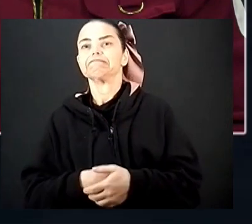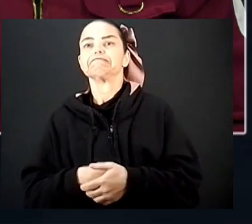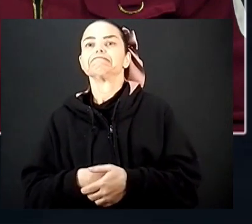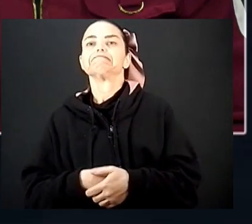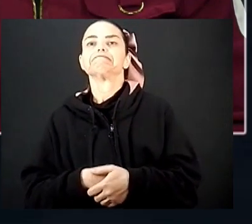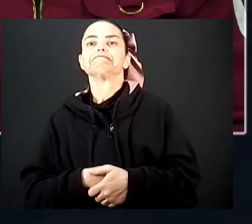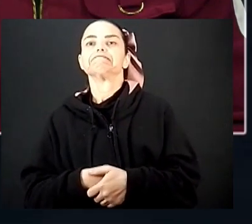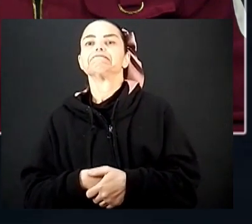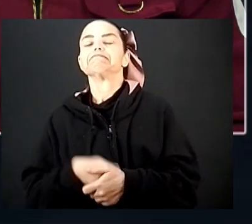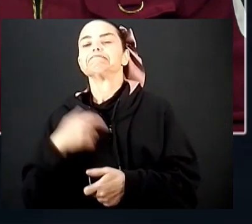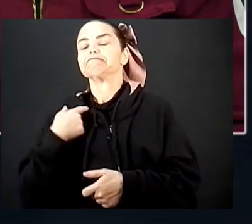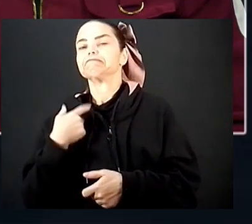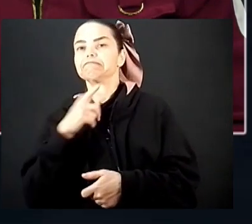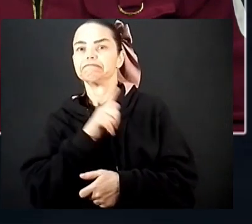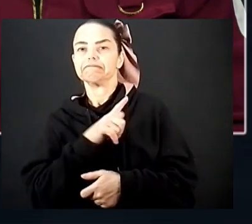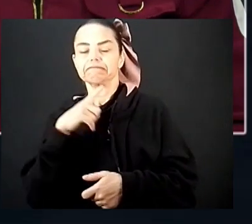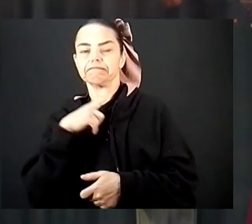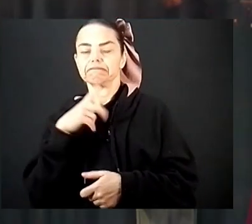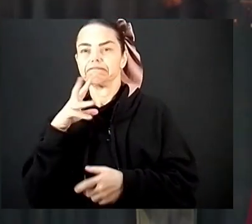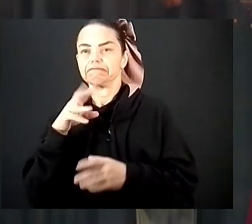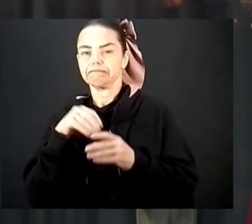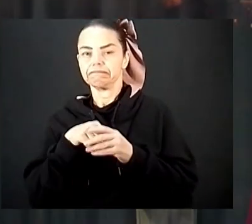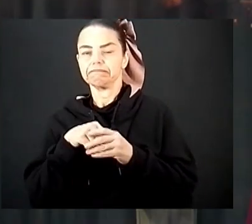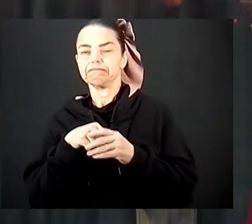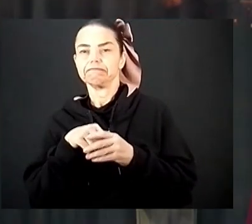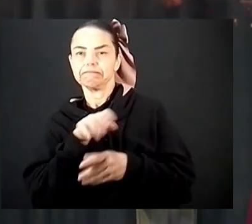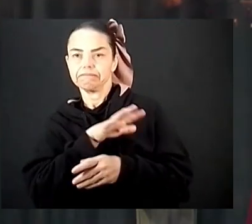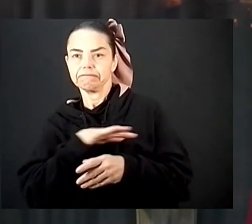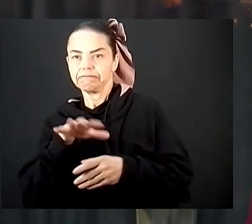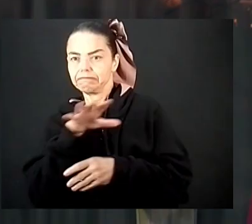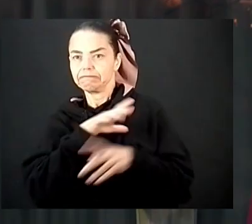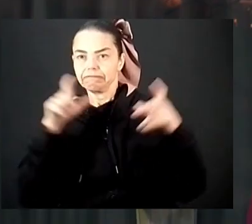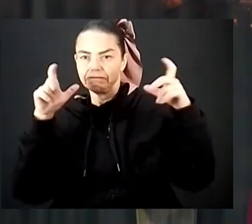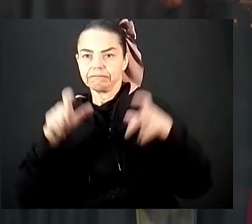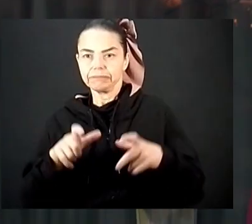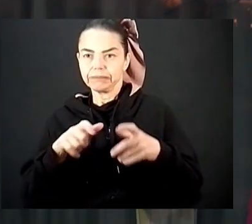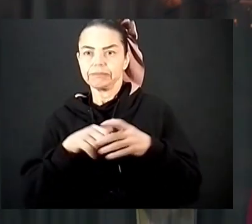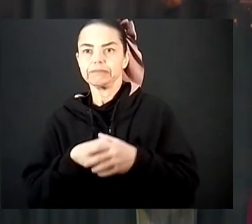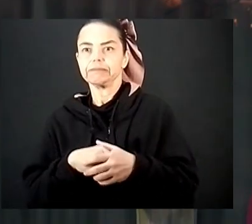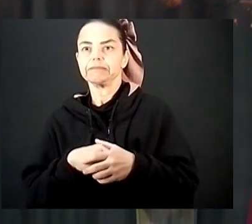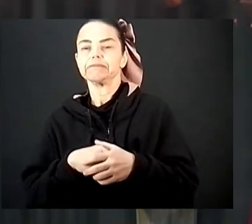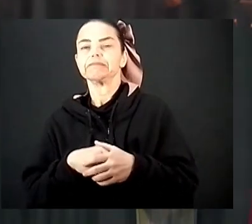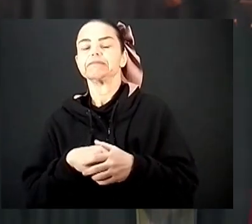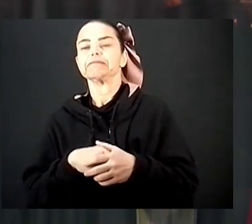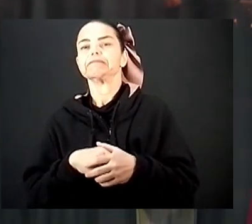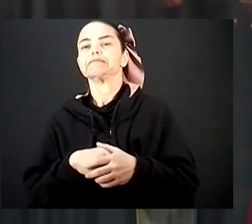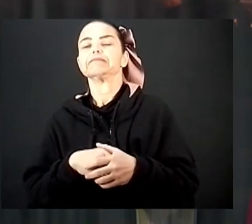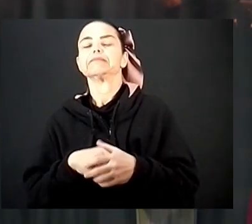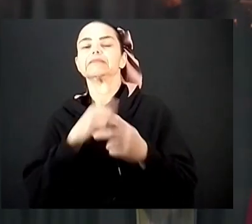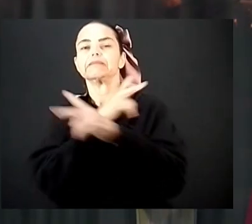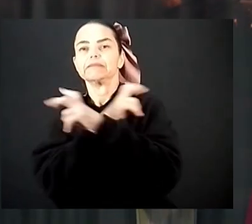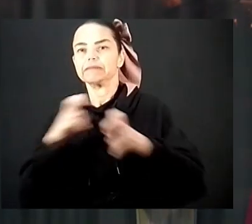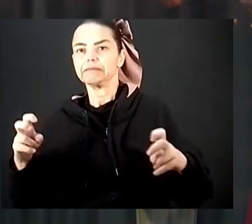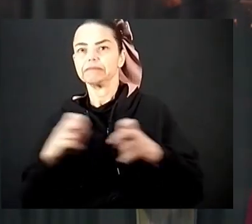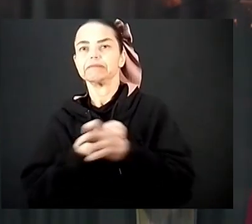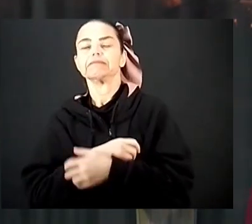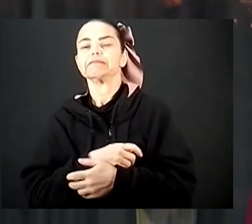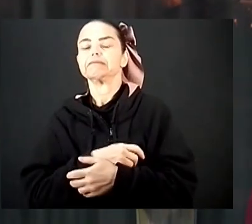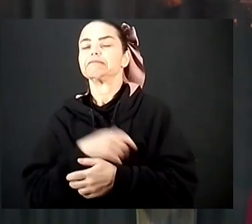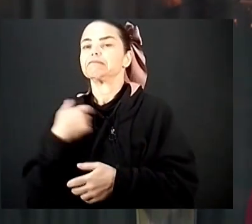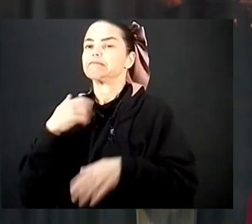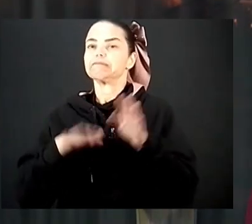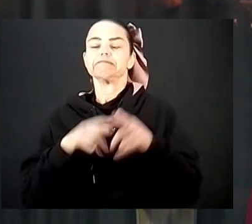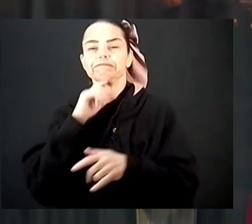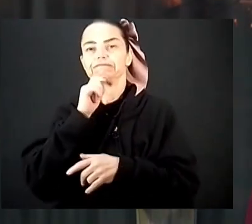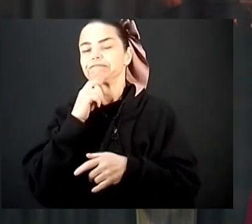é, a gente está inserido naquele ambiente. Se a gente está num ambiente que a gente fala tóxico, que não é saudável, a gente às vezes não consegue